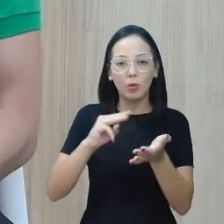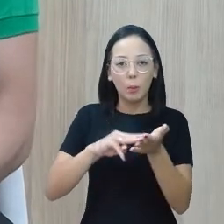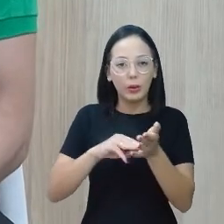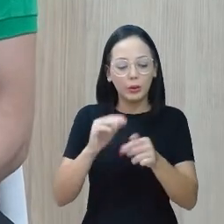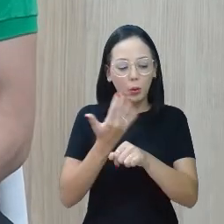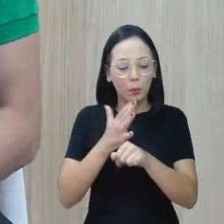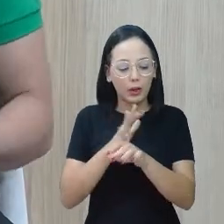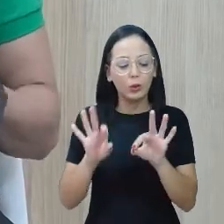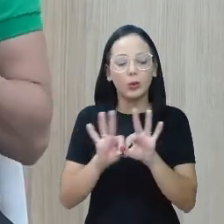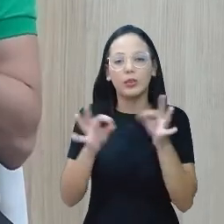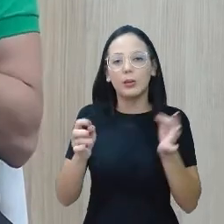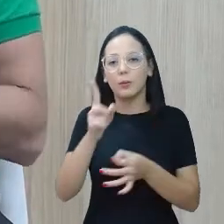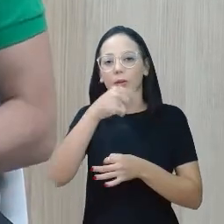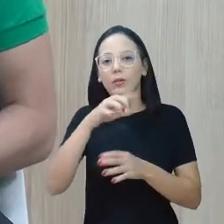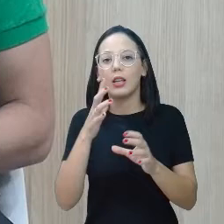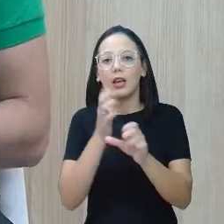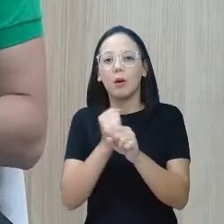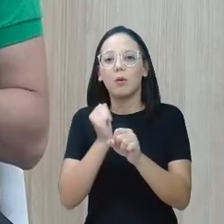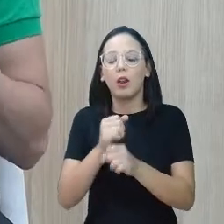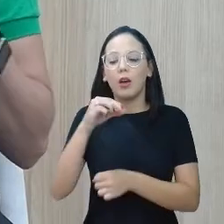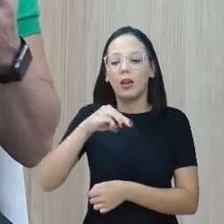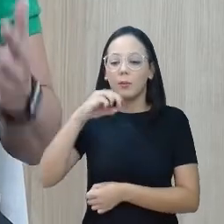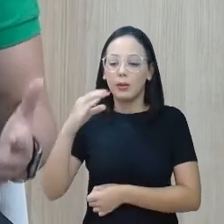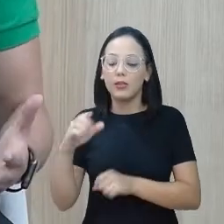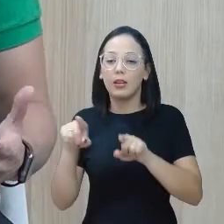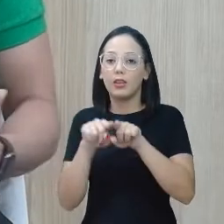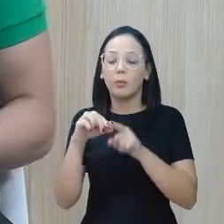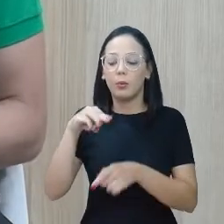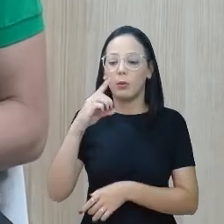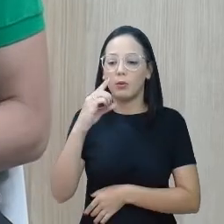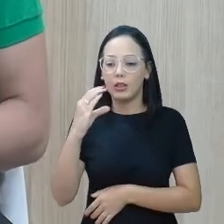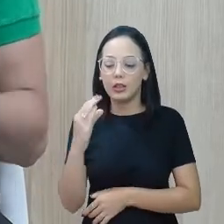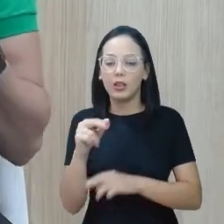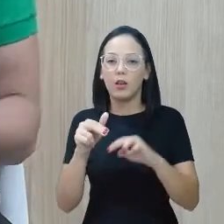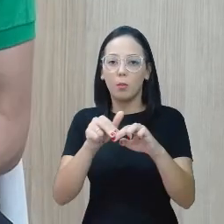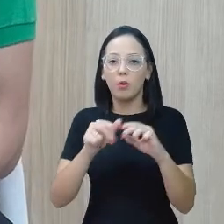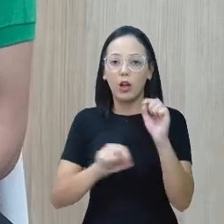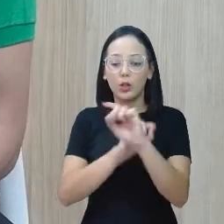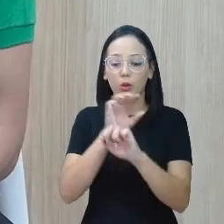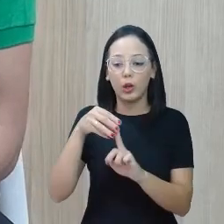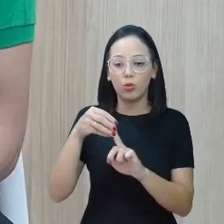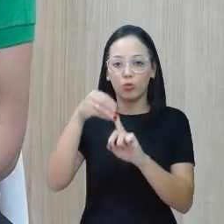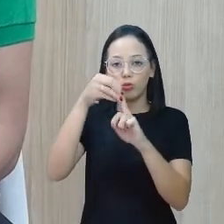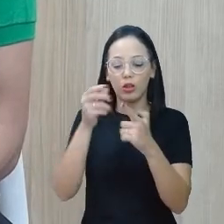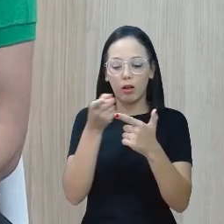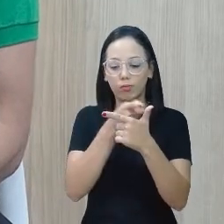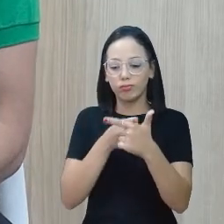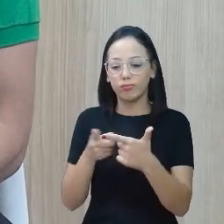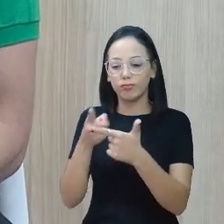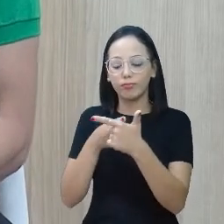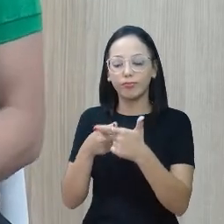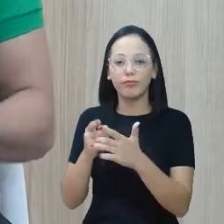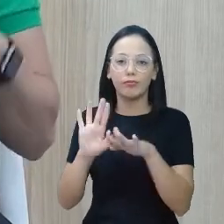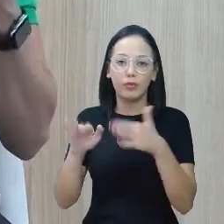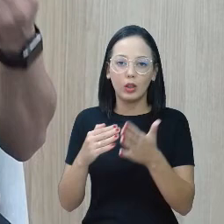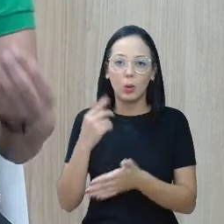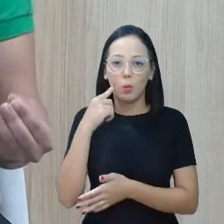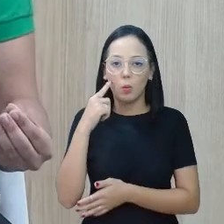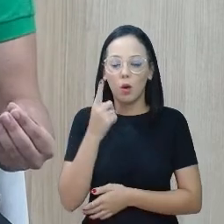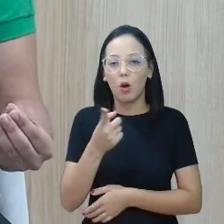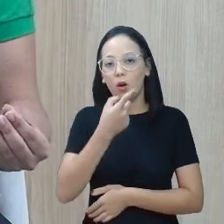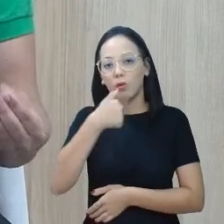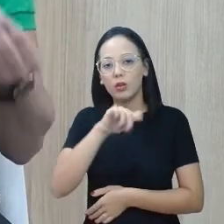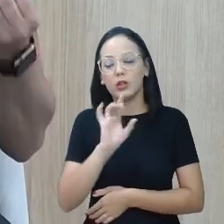prático para você calcular o MMC e o MDC através de uma única fatoração, certo? Então,